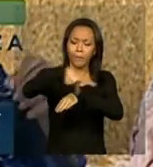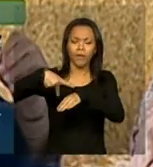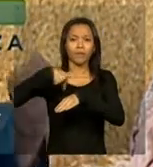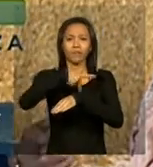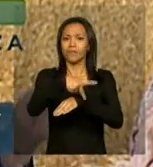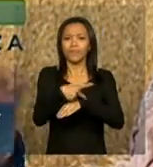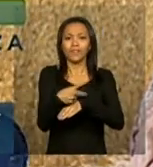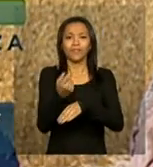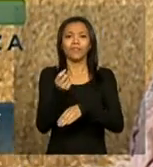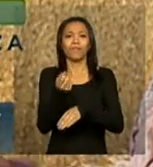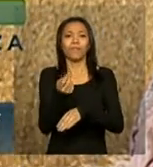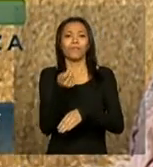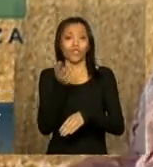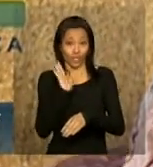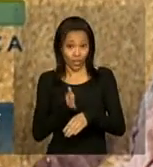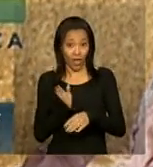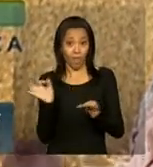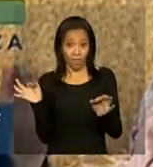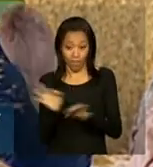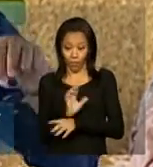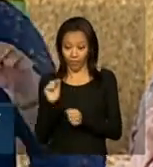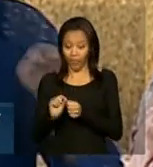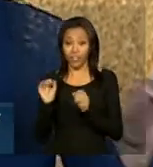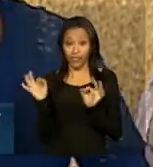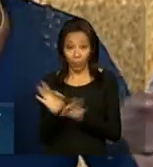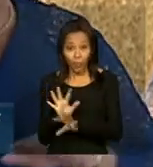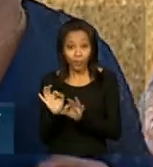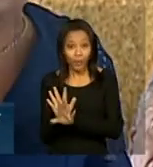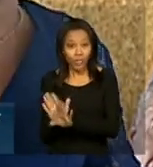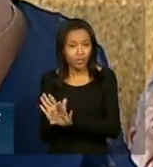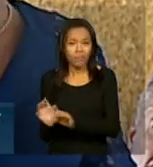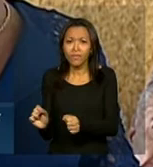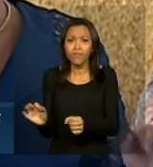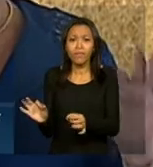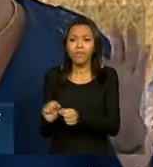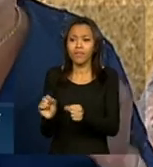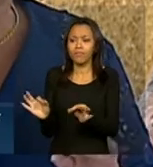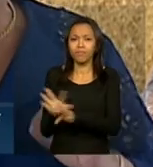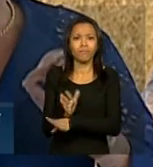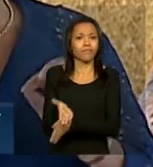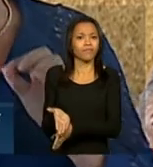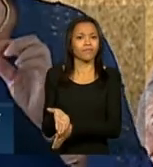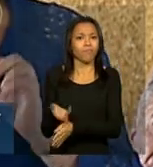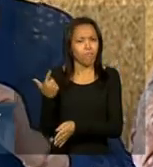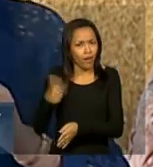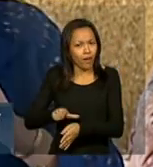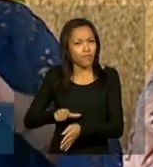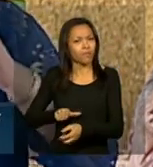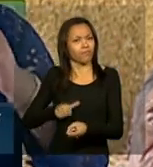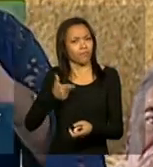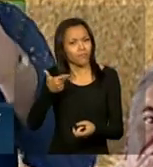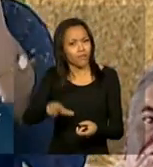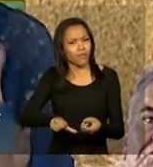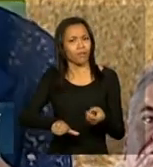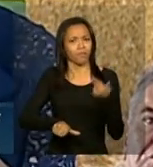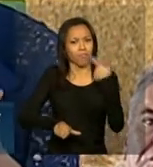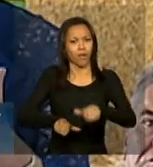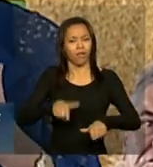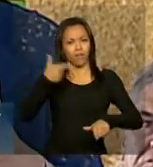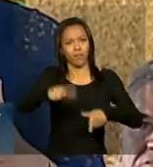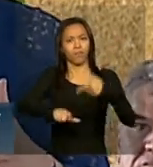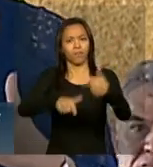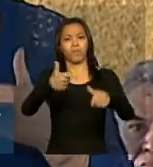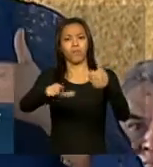pode se contentar com o que já fez. O que já fez está feito. Nós temos de querer fazer mais